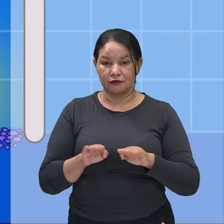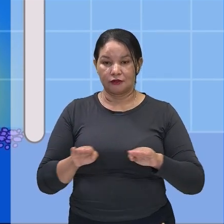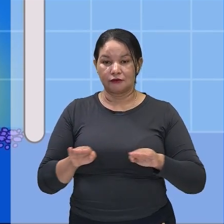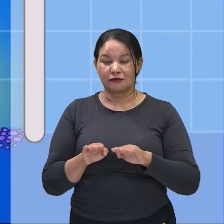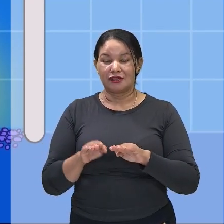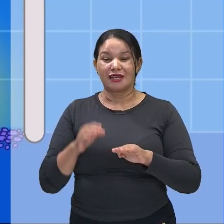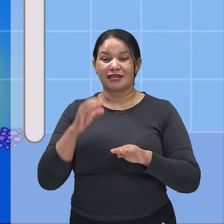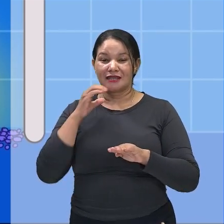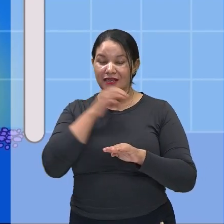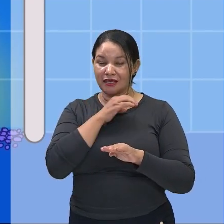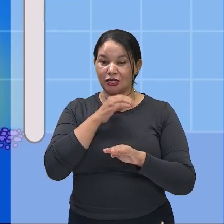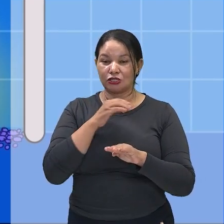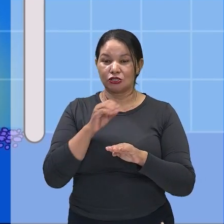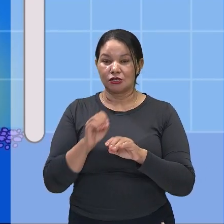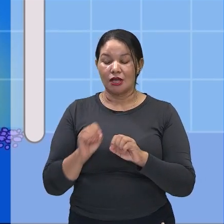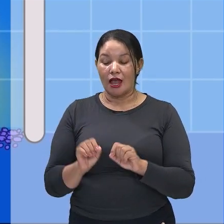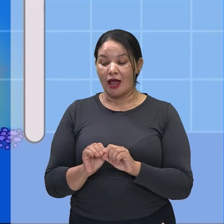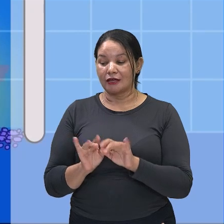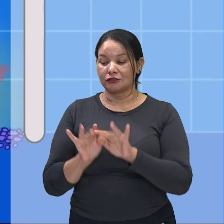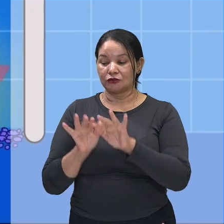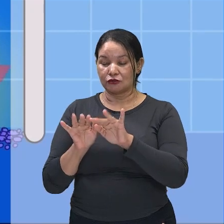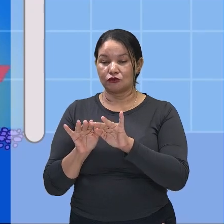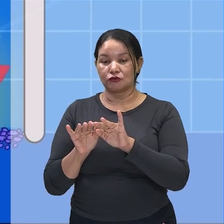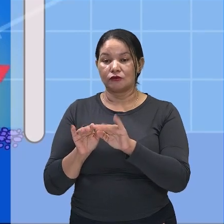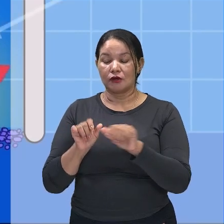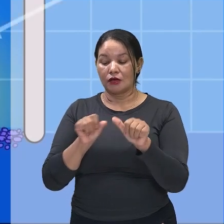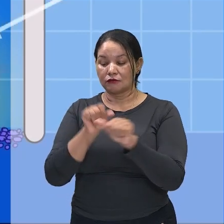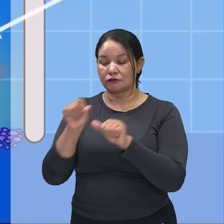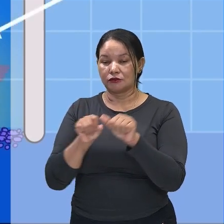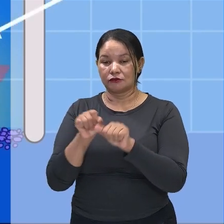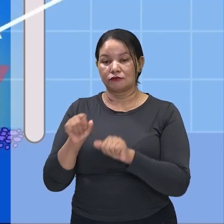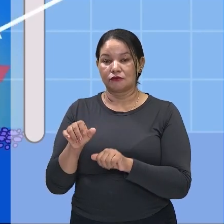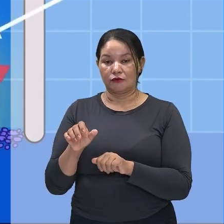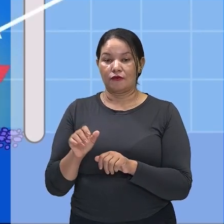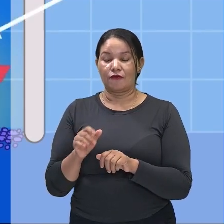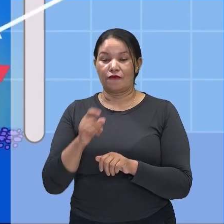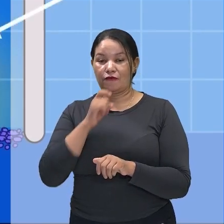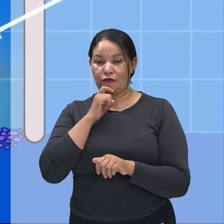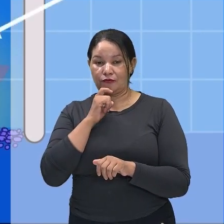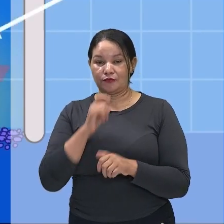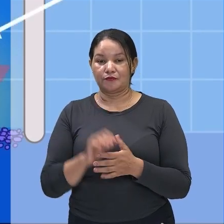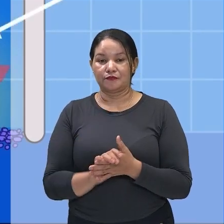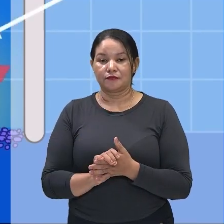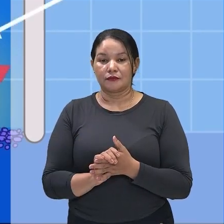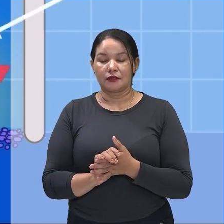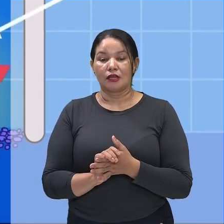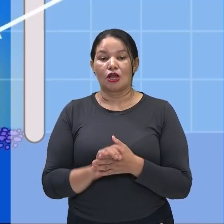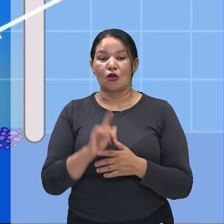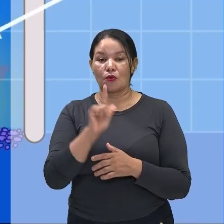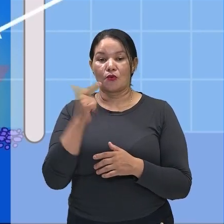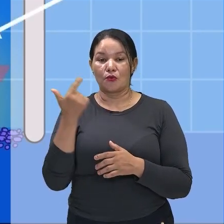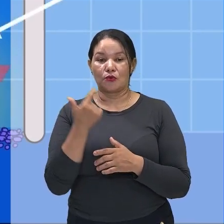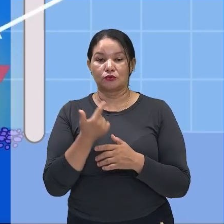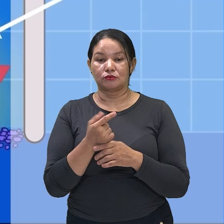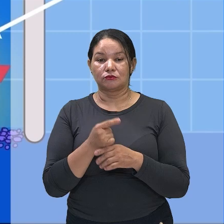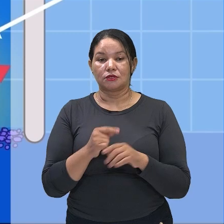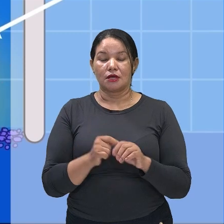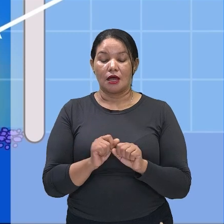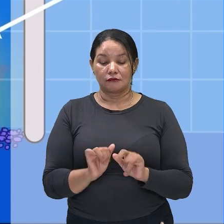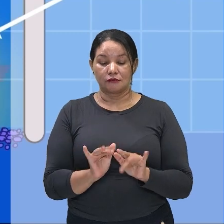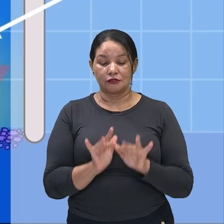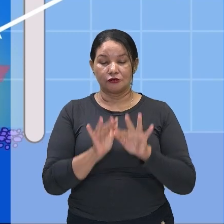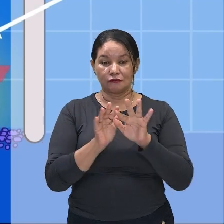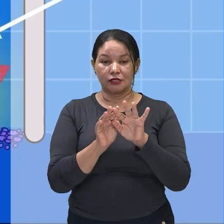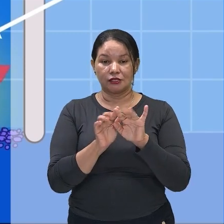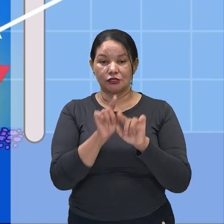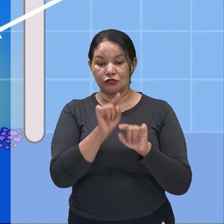quente para uma parte mais fria. A convecção, observem aí, é a transferência de